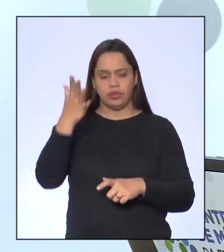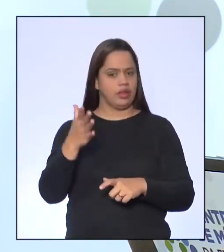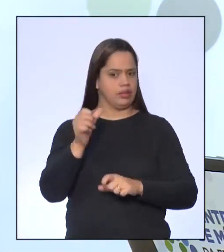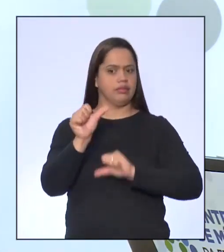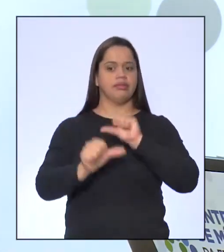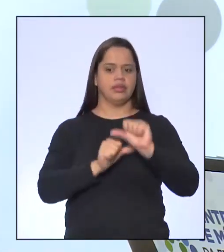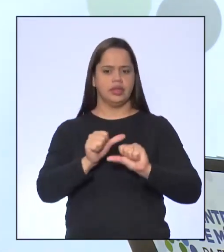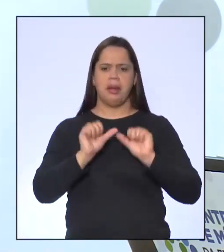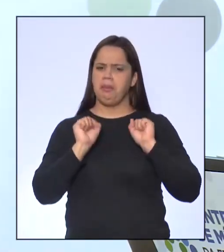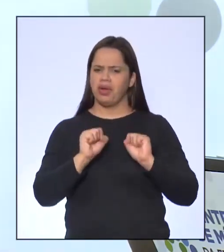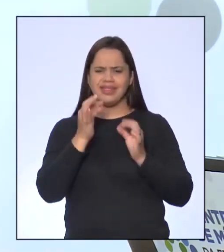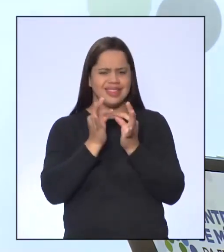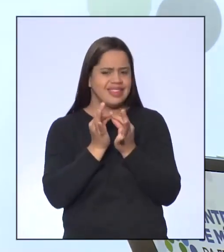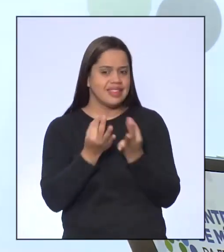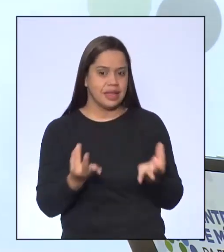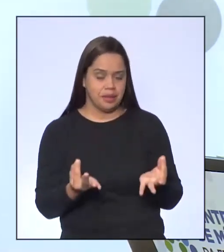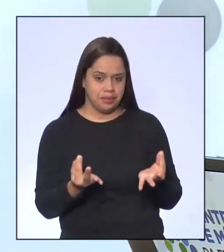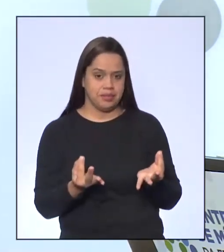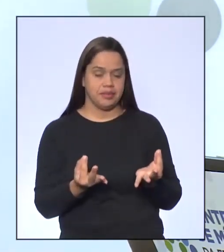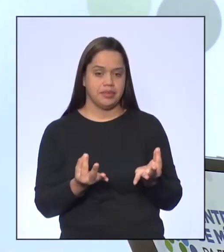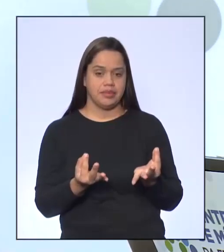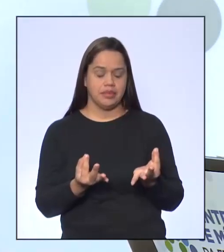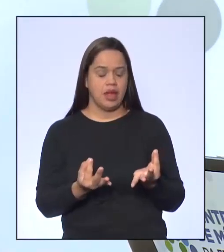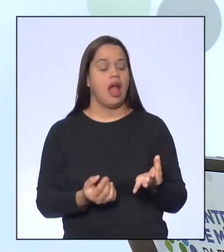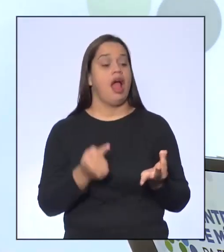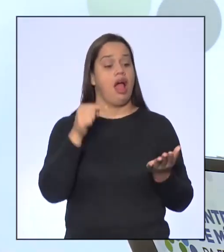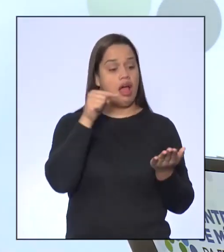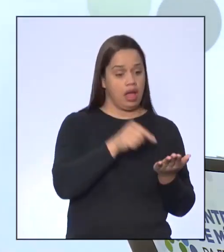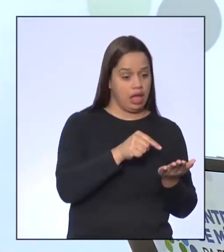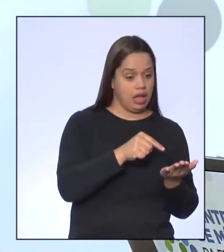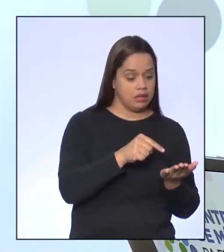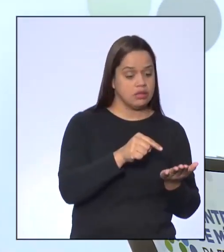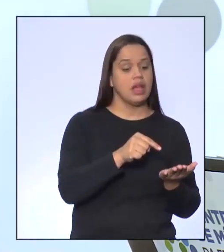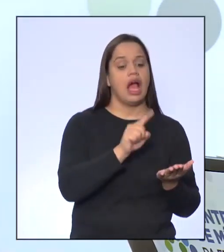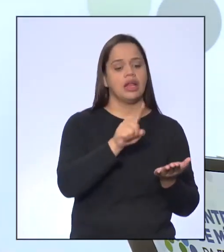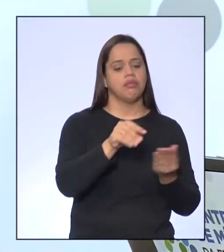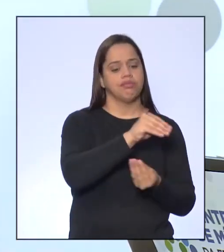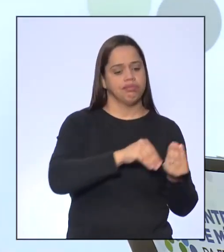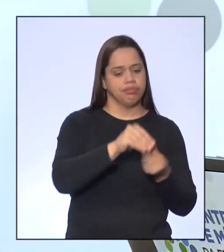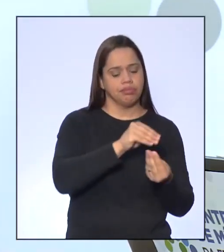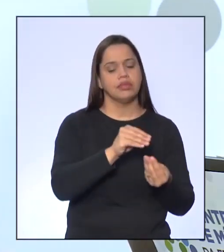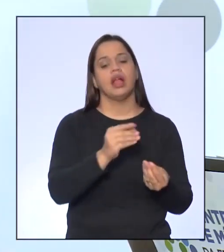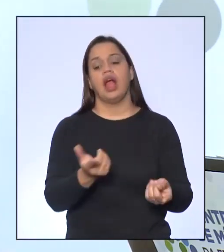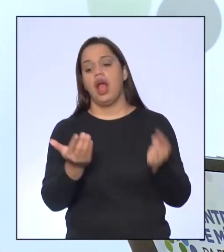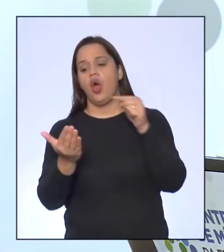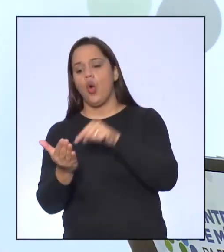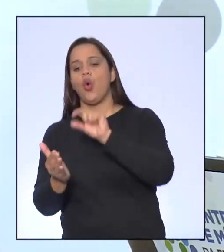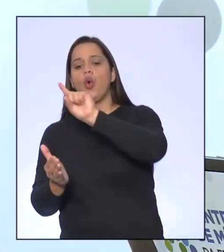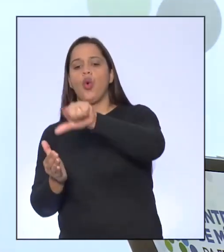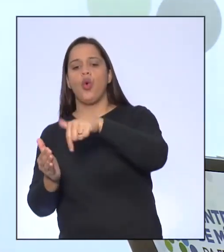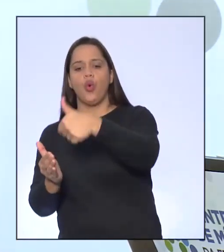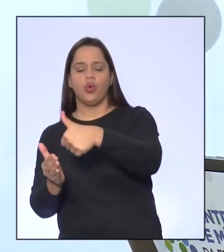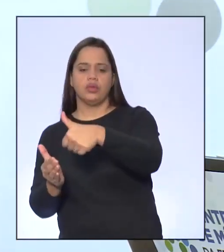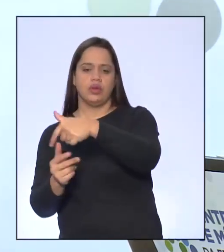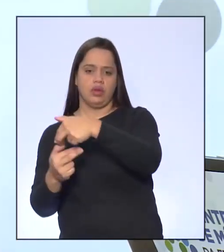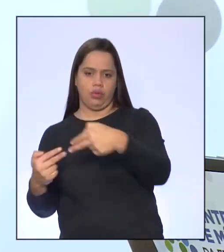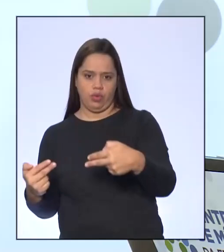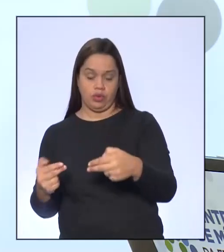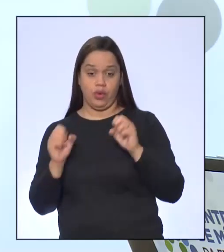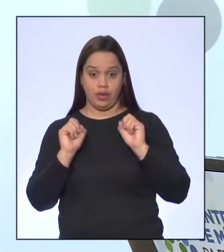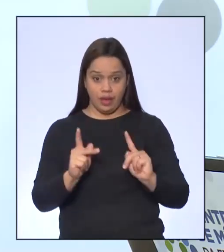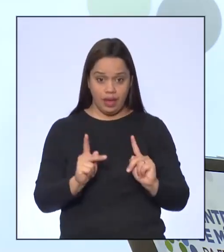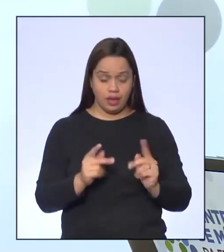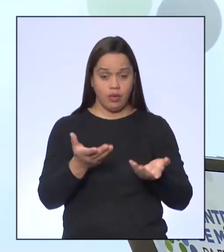mais simples possíveis. Era isso, agora passou a ser outra coisa. Tudo bem? Então, eu quero que